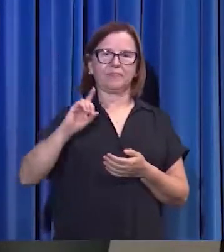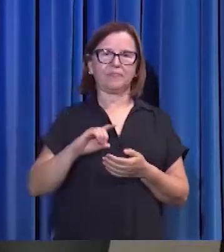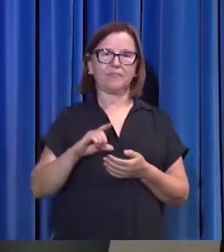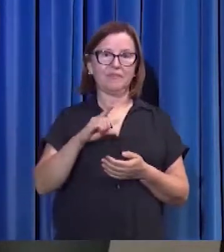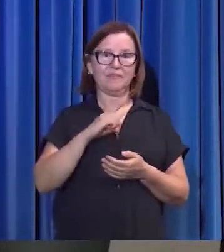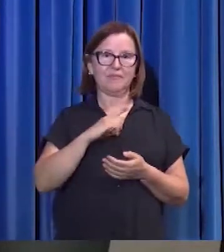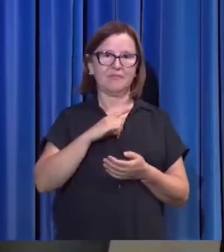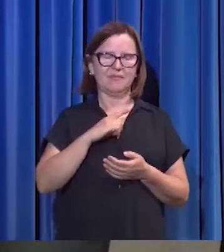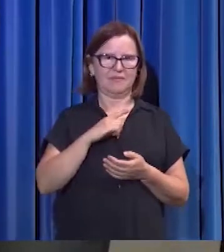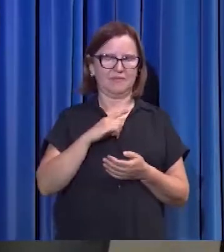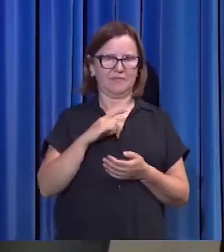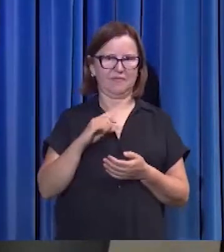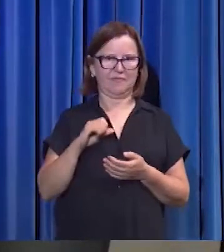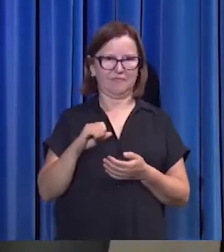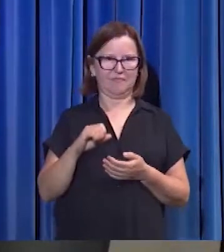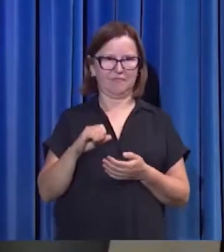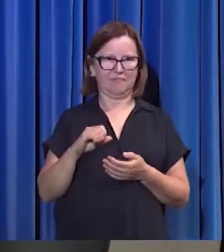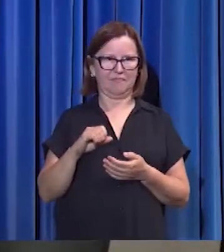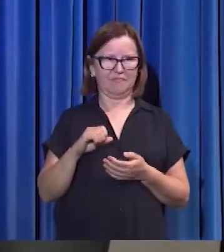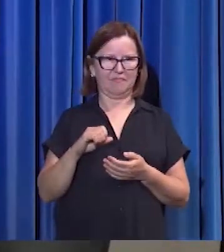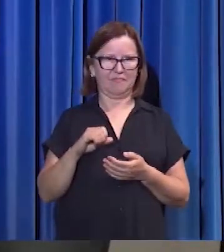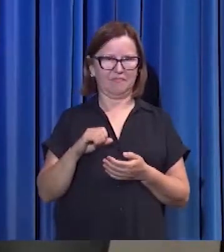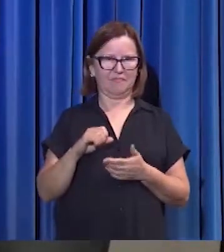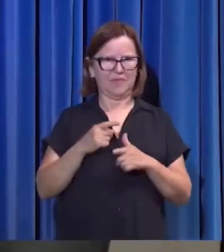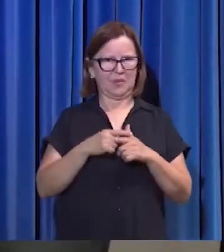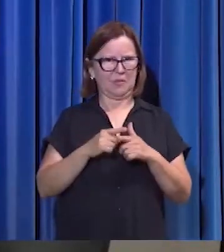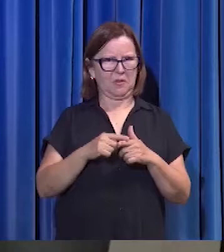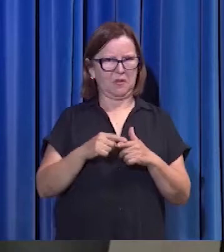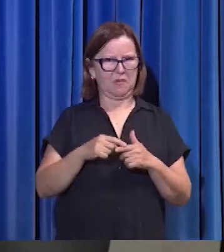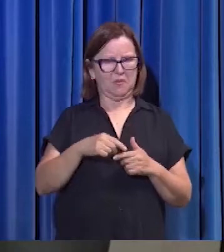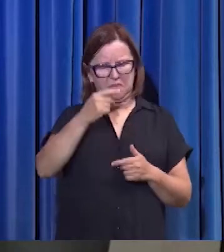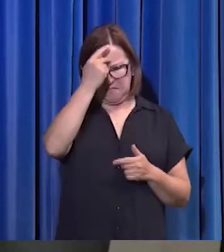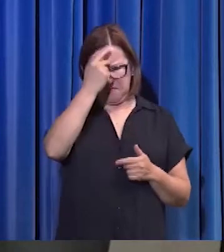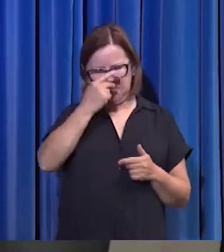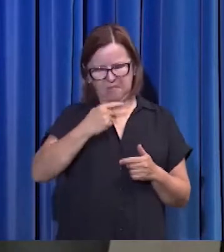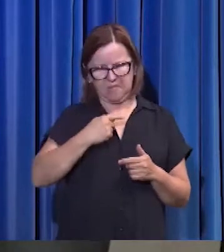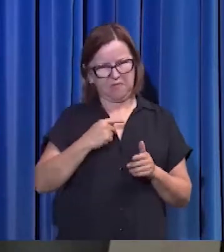Temos uma incoerência conosco mesmo.